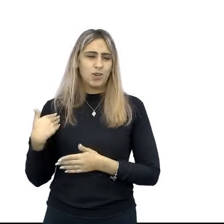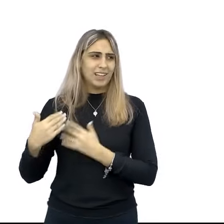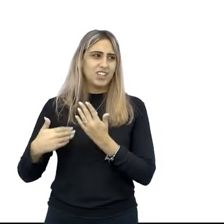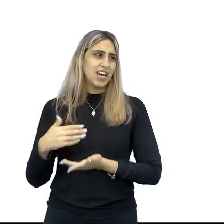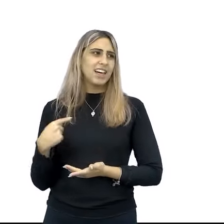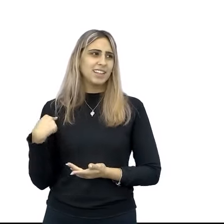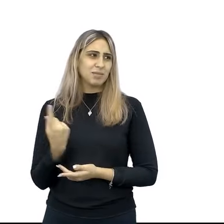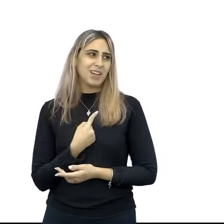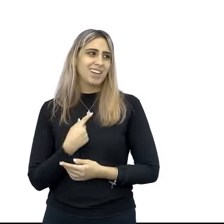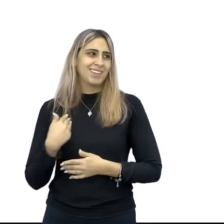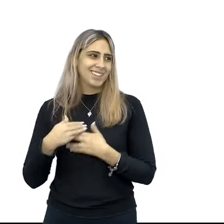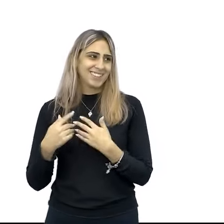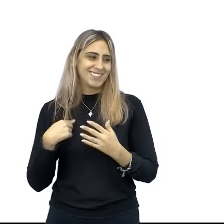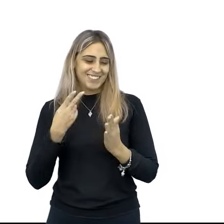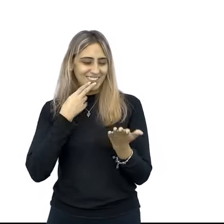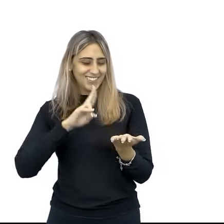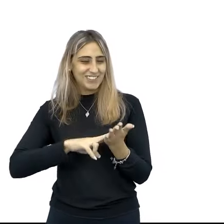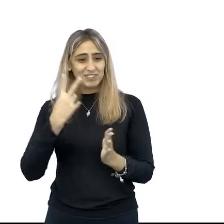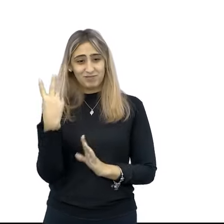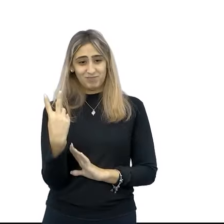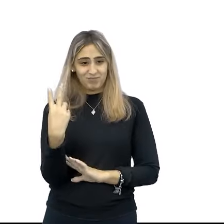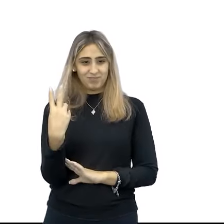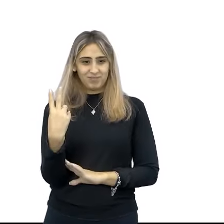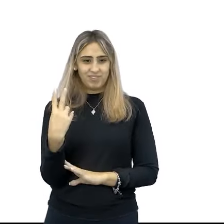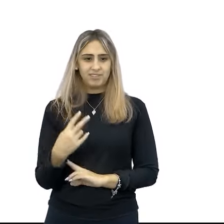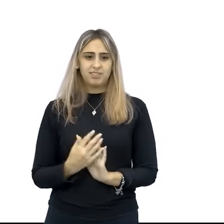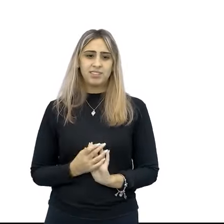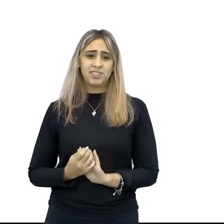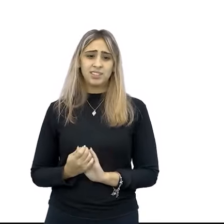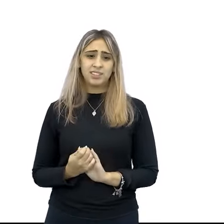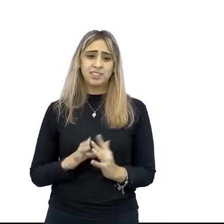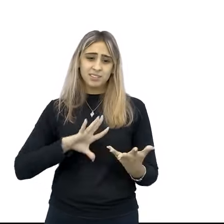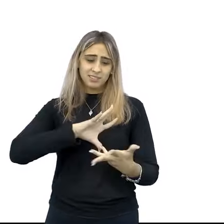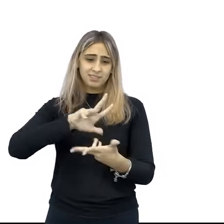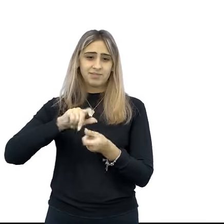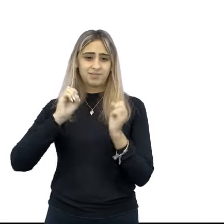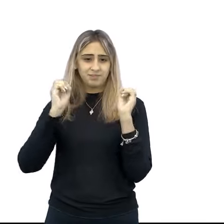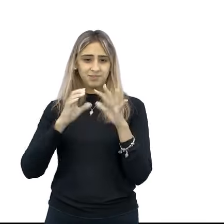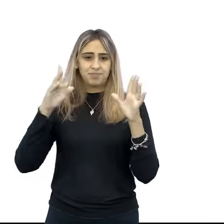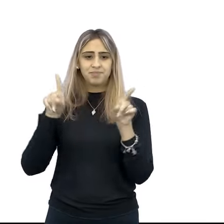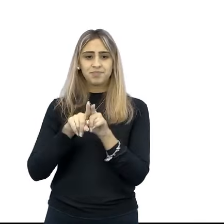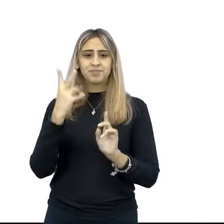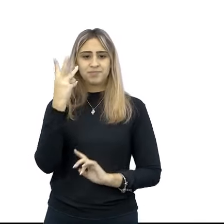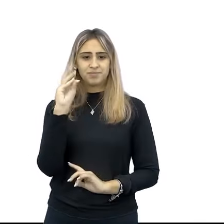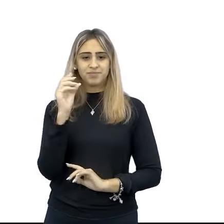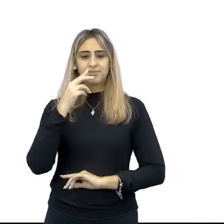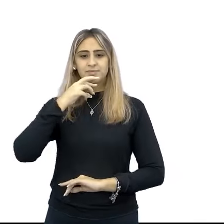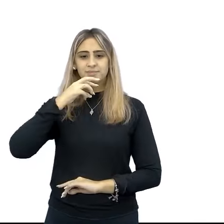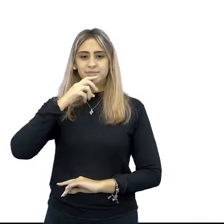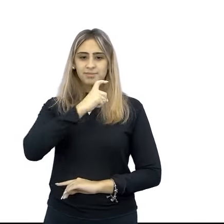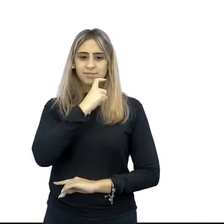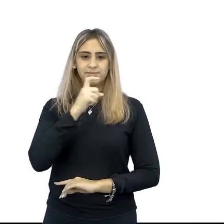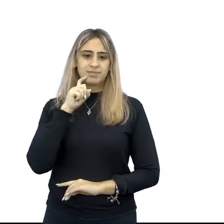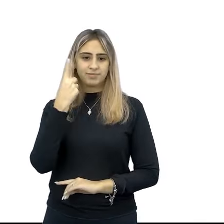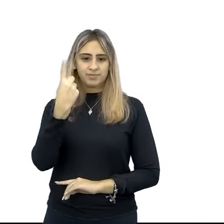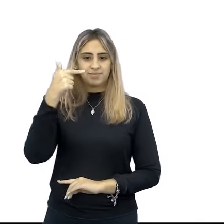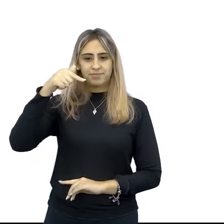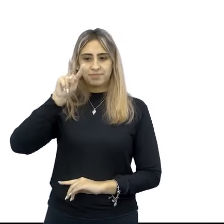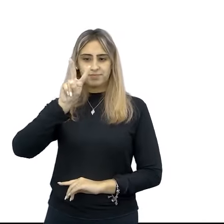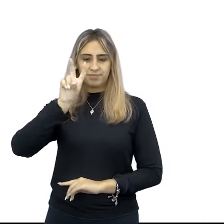2. Vamos ler a carta 2. Terra Mágica, 30 de setembro de